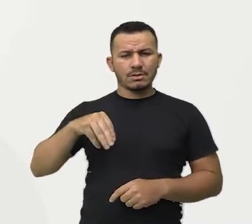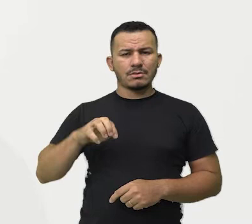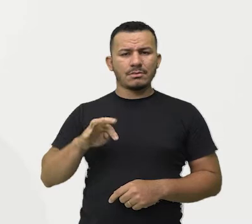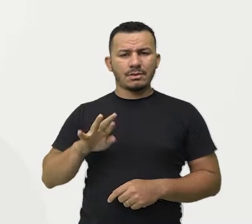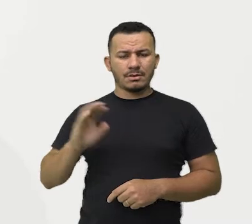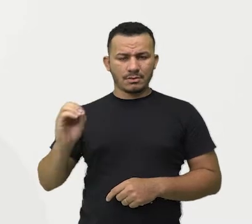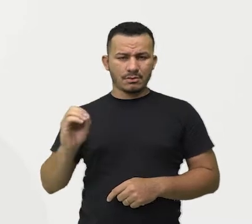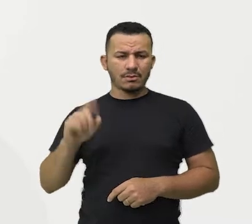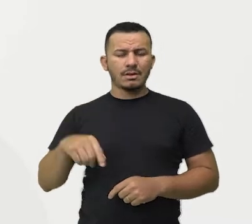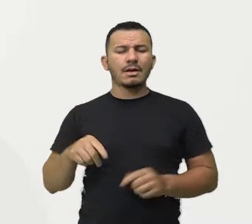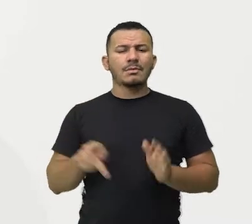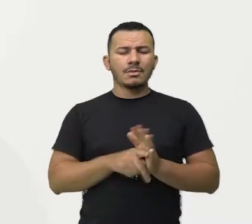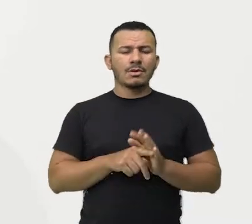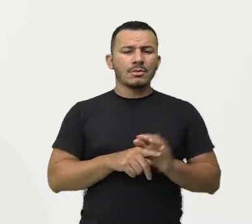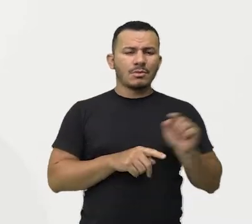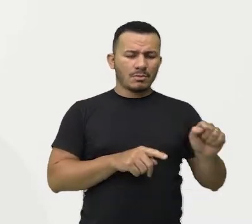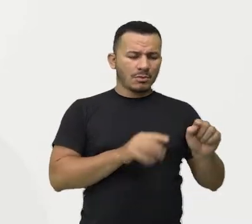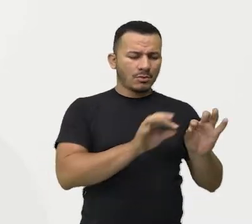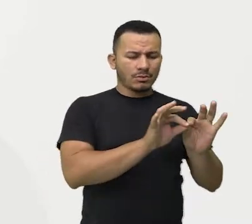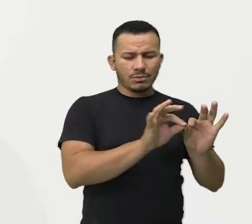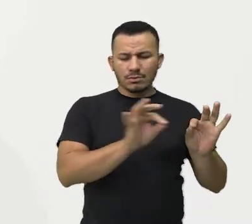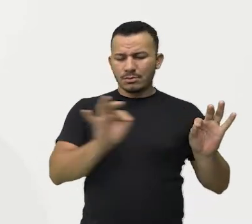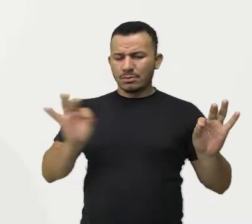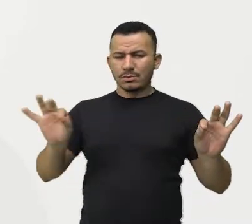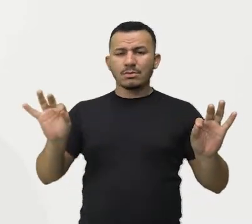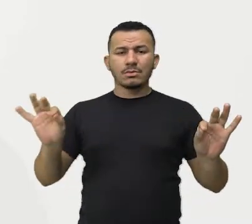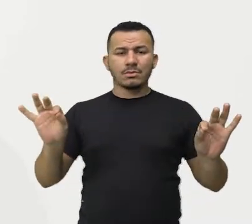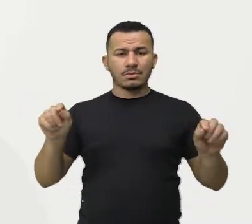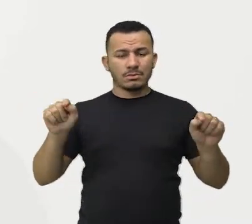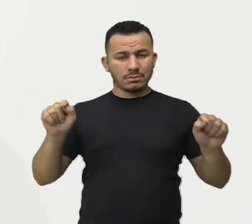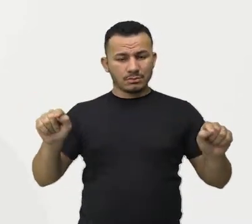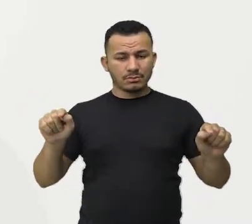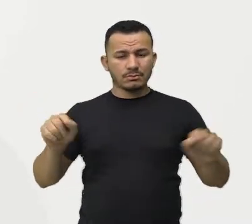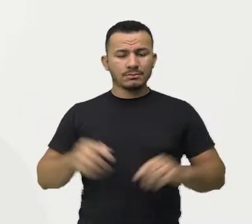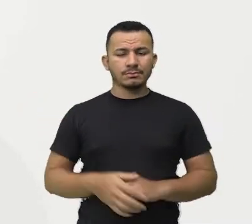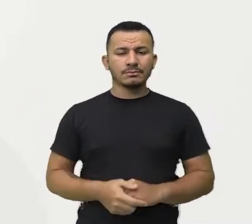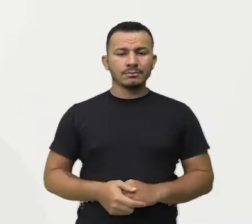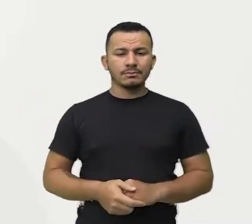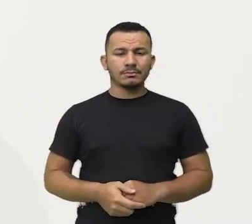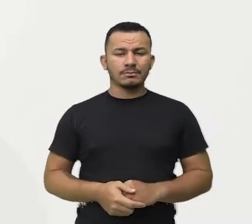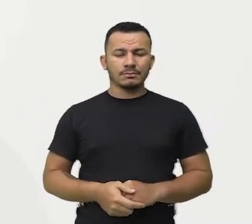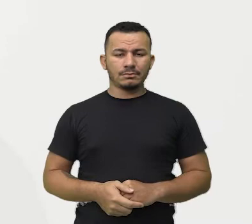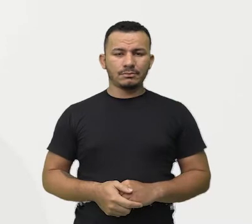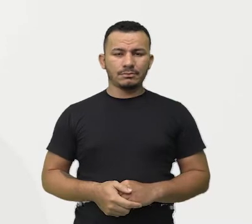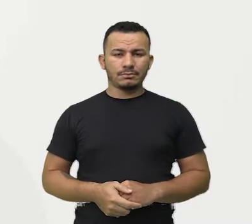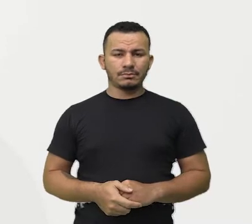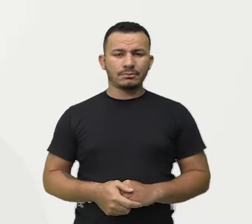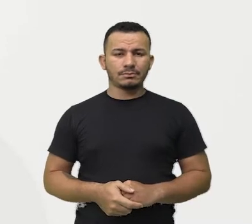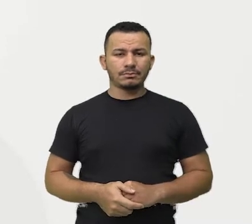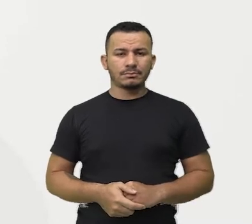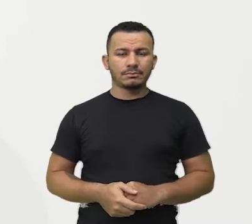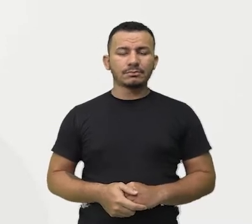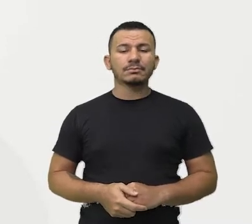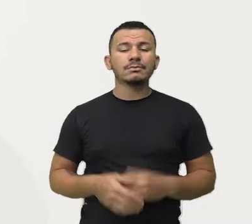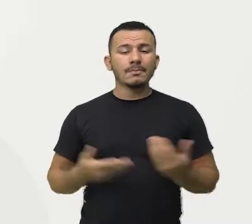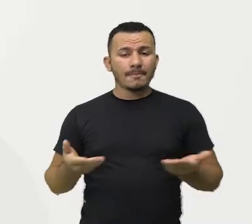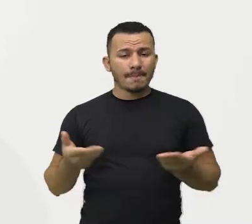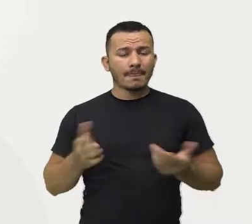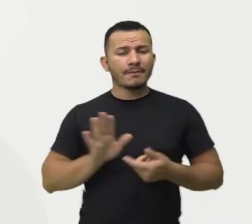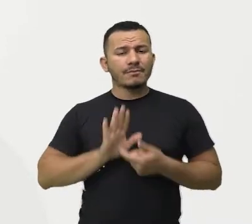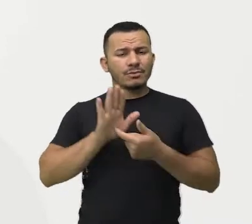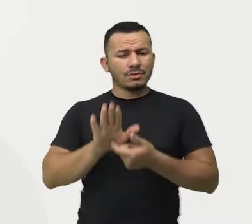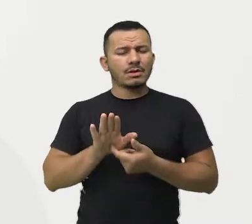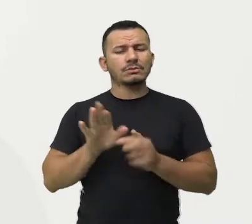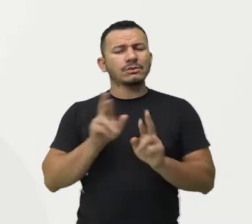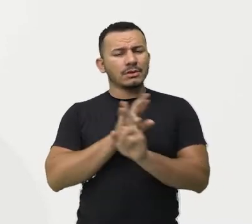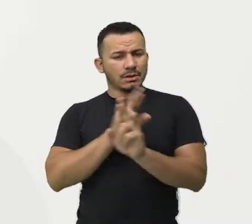que é justamente, pessoal, a distância de um lado até o outro, tá bom? Isso aqui, importantíssimo. E aí,